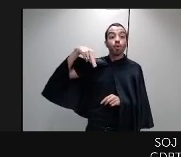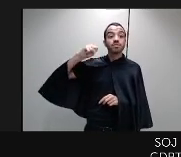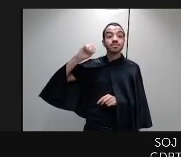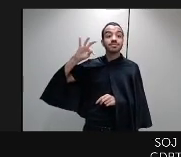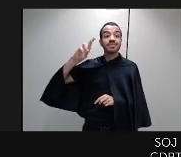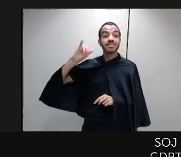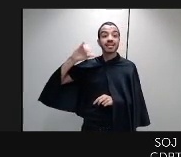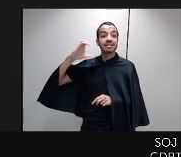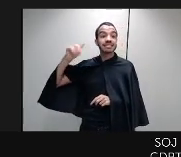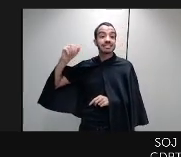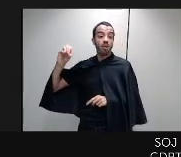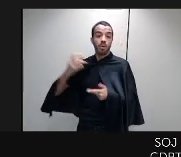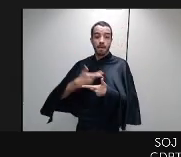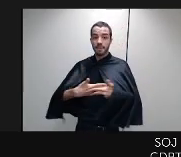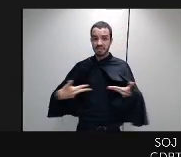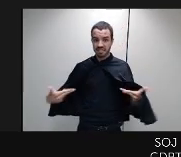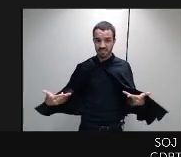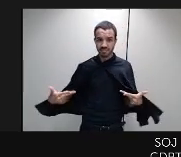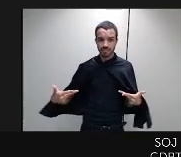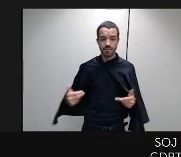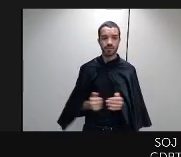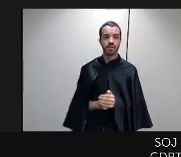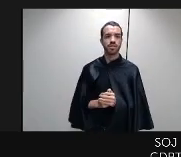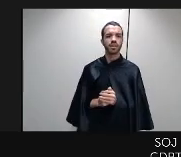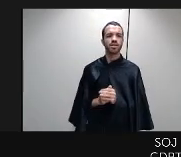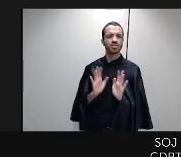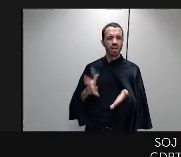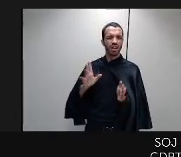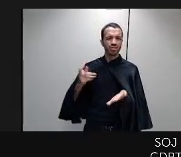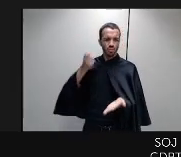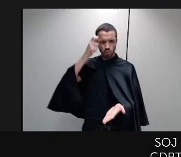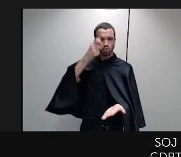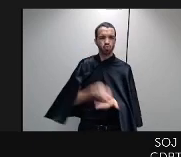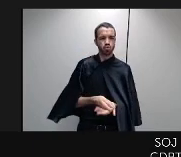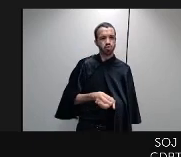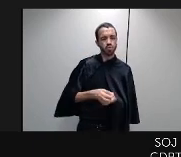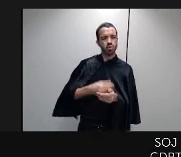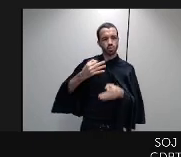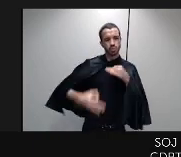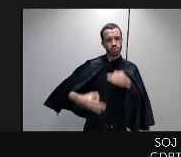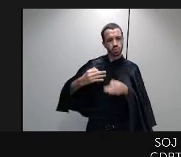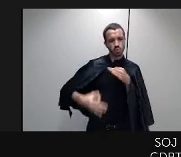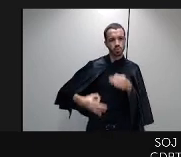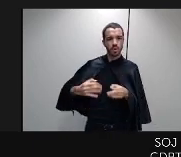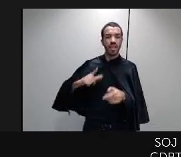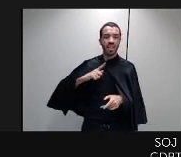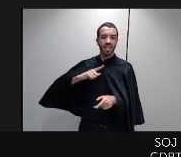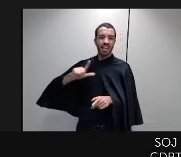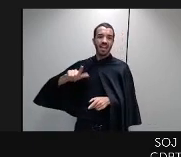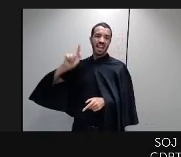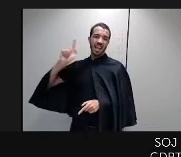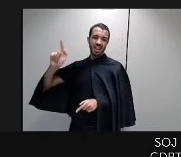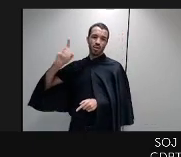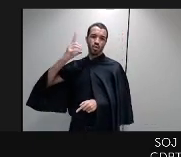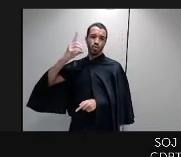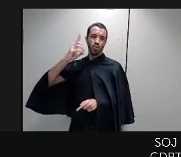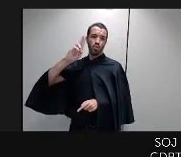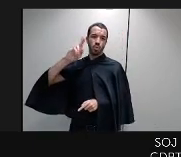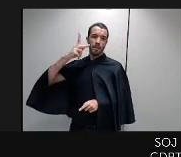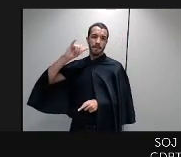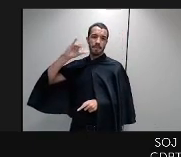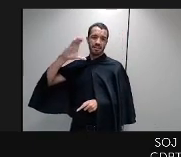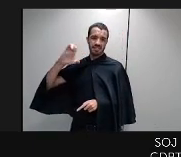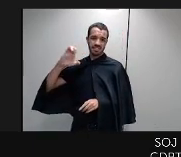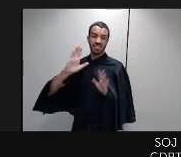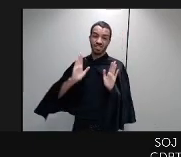garantia do juízo da execução então aí sim nós poderíamos falar em garantir dúplice caso houvesse habilitação mas não a